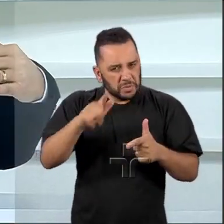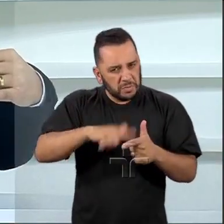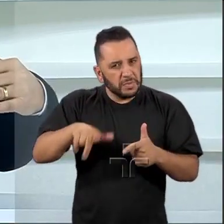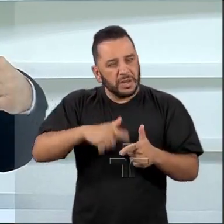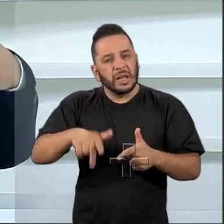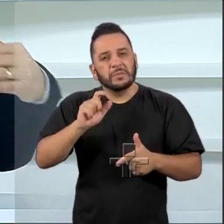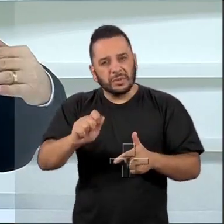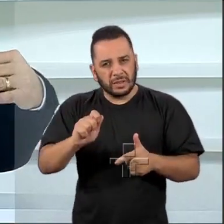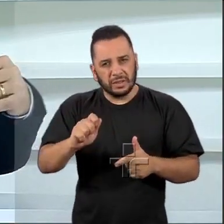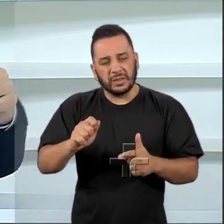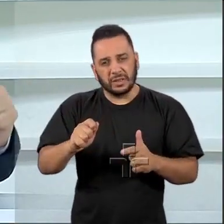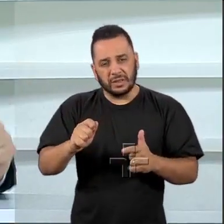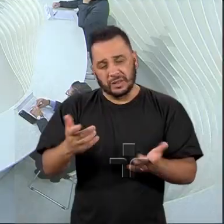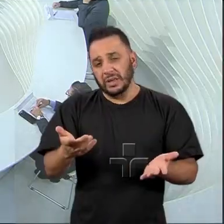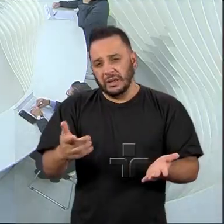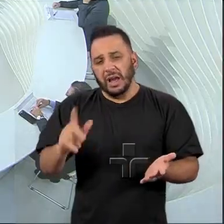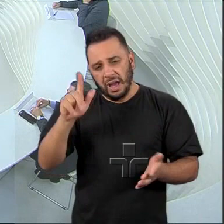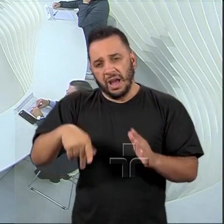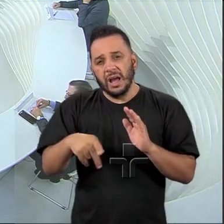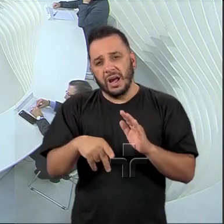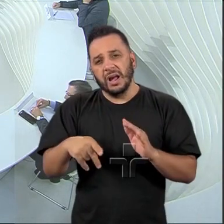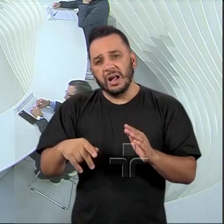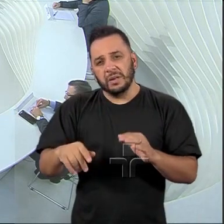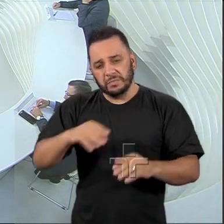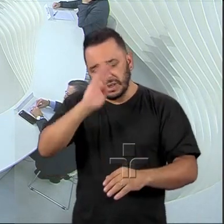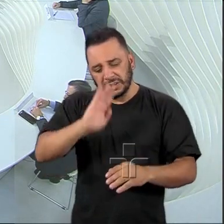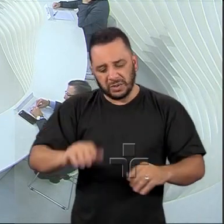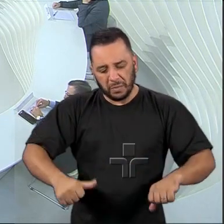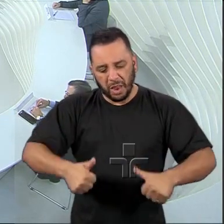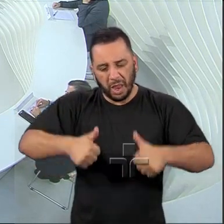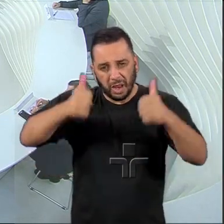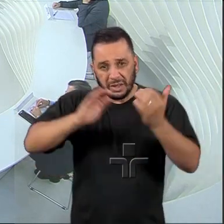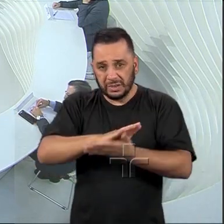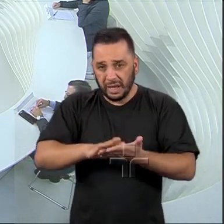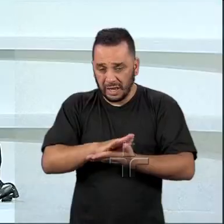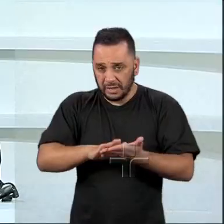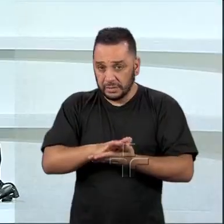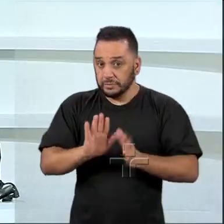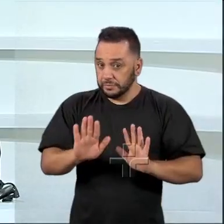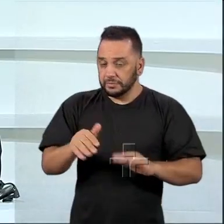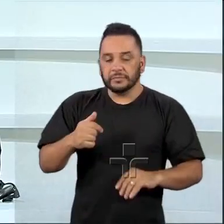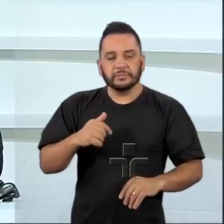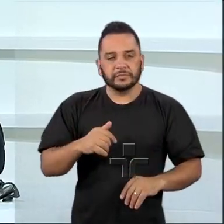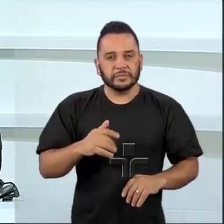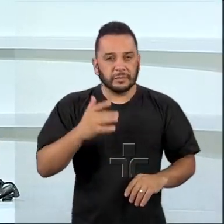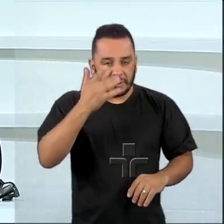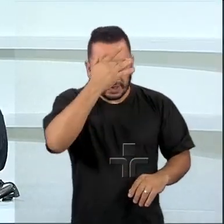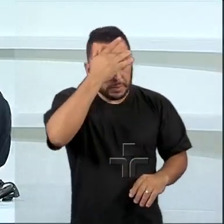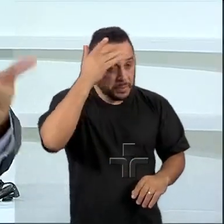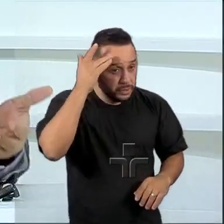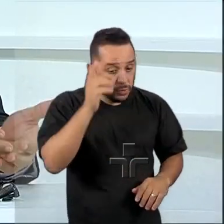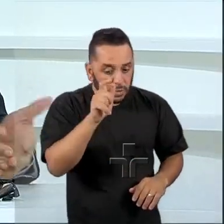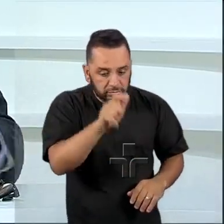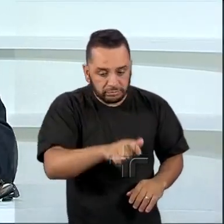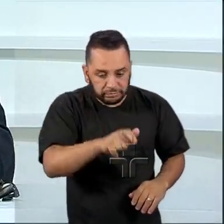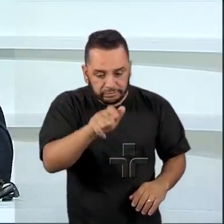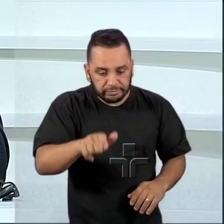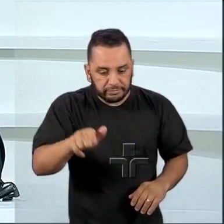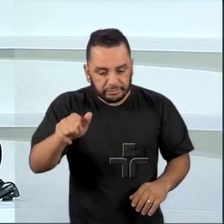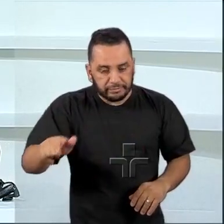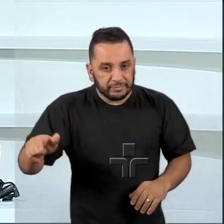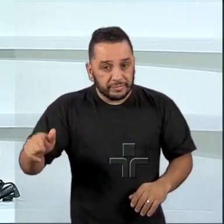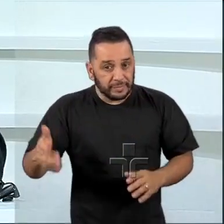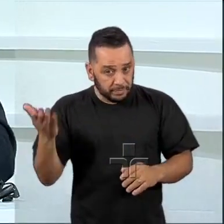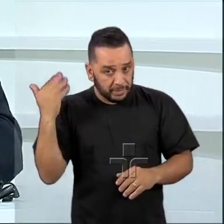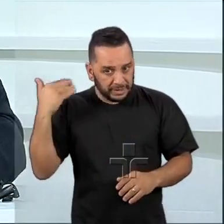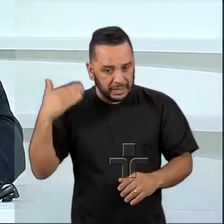da depressão. Mas o curioso é da que esse cidadão que o Marcos Nobre falou, que voltou à pobreza, que